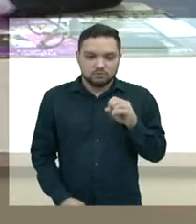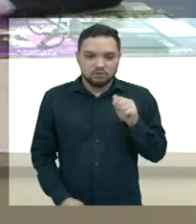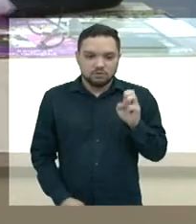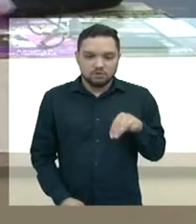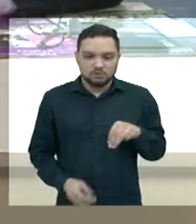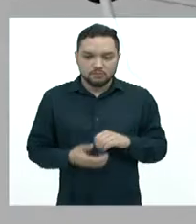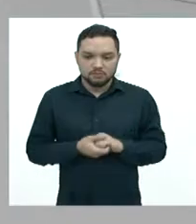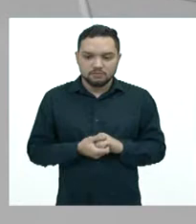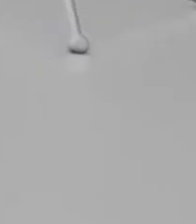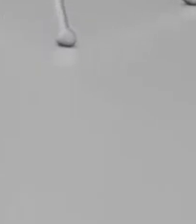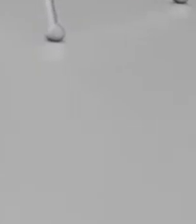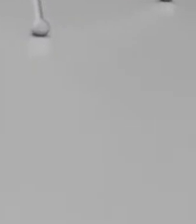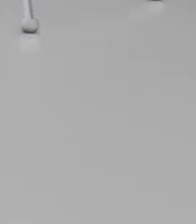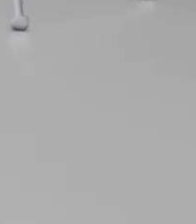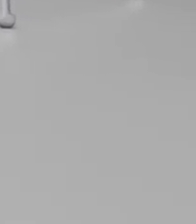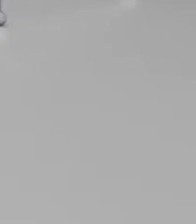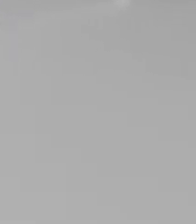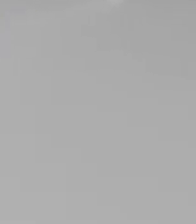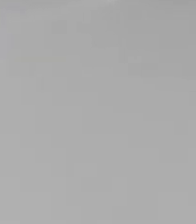Rocha.